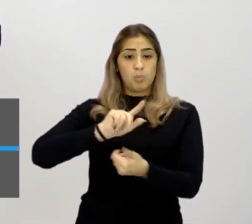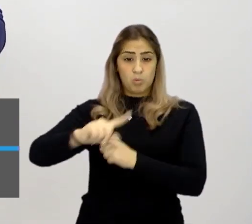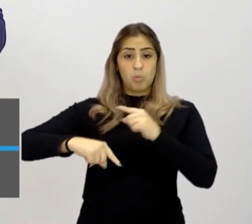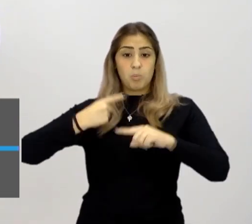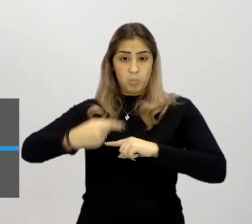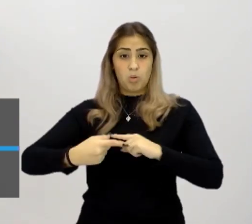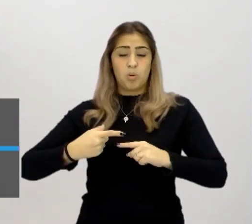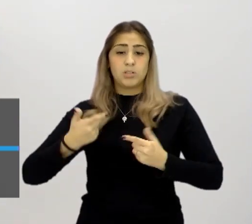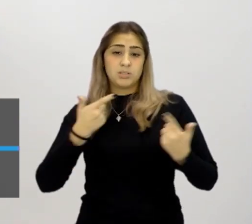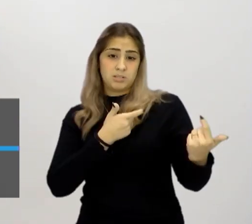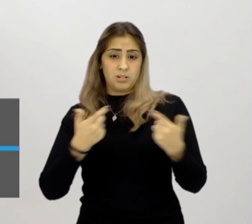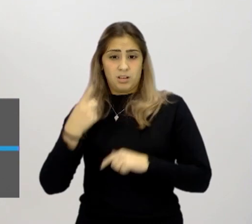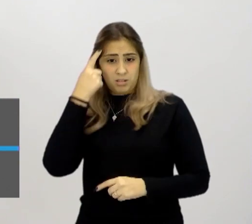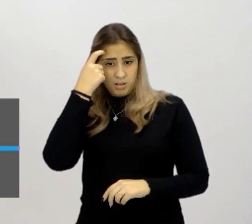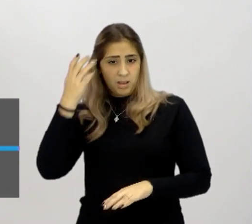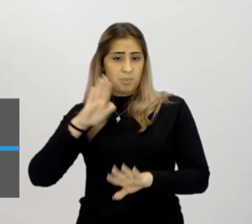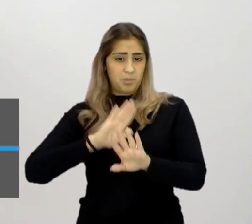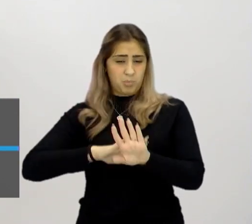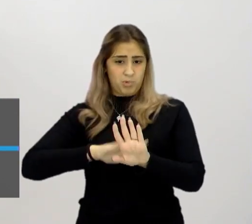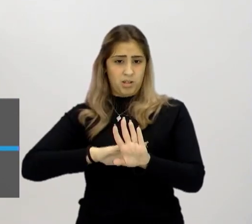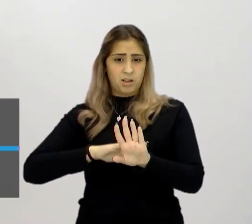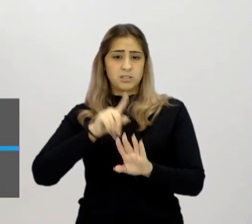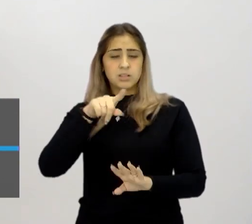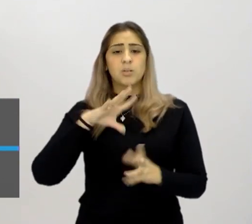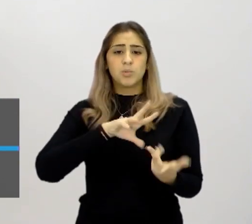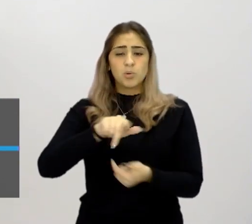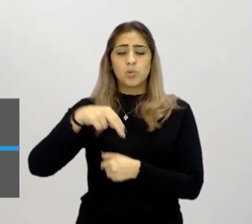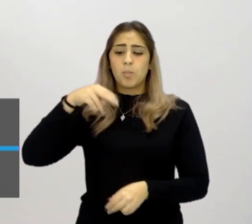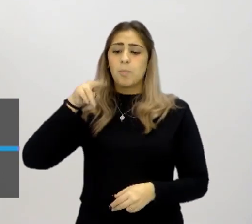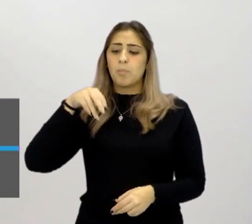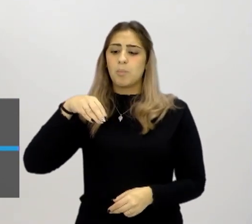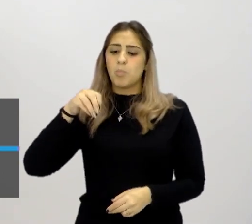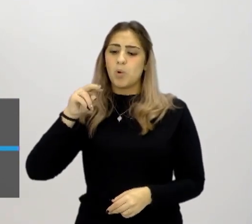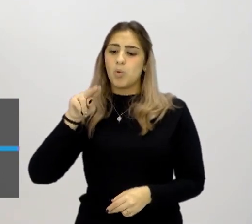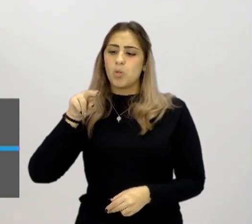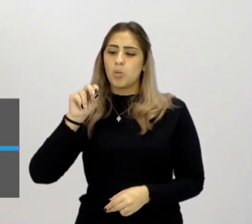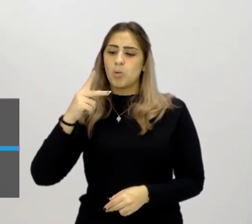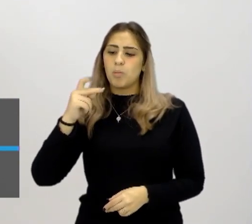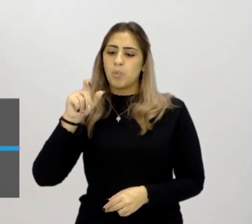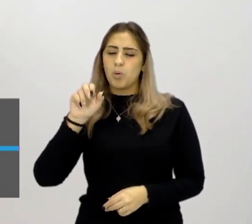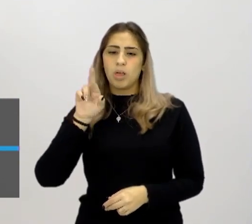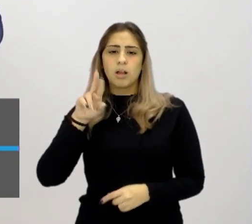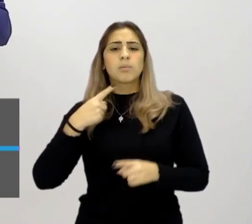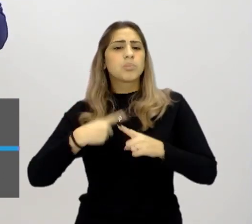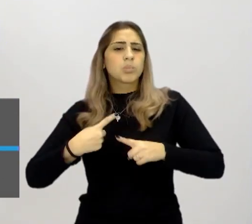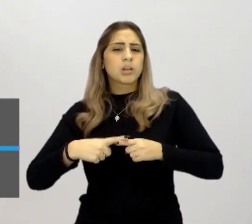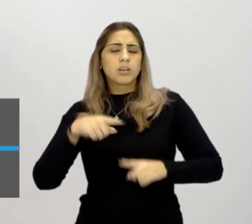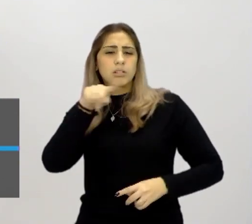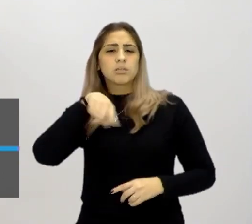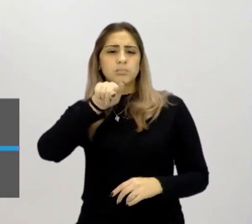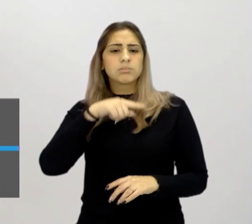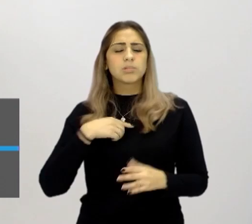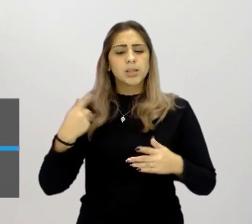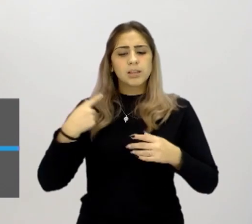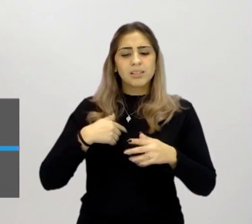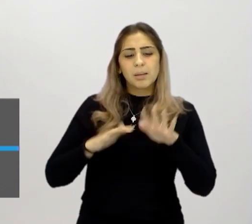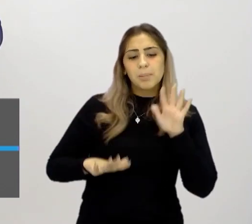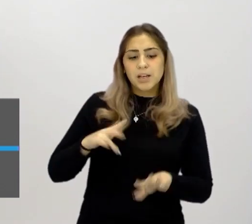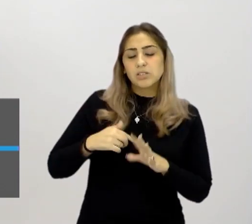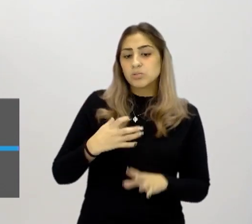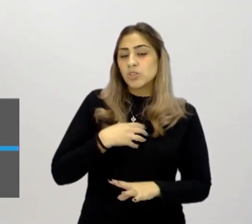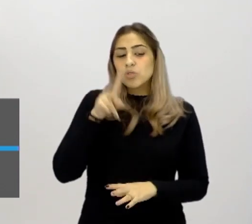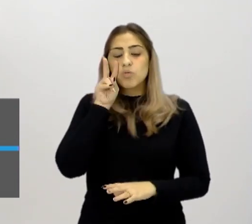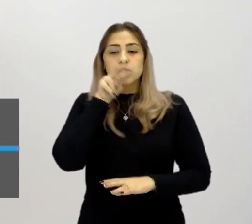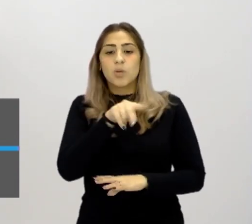pós-Guerra Fria, ele é um mundo monopolar. Por quê? Depende do ponto de vista. Se a gente pensar o